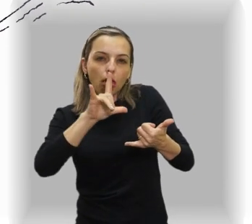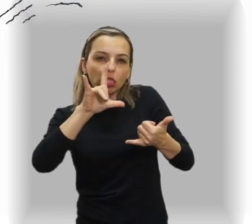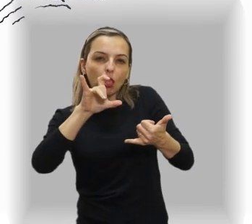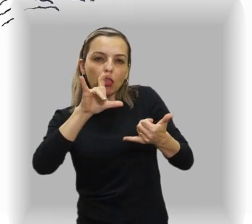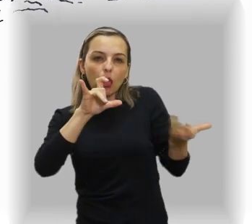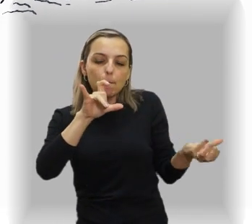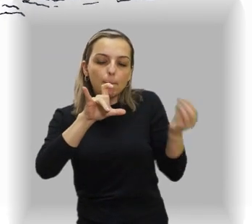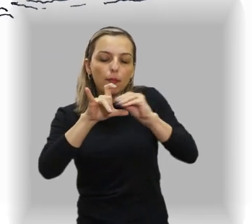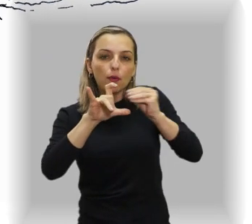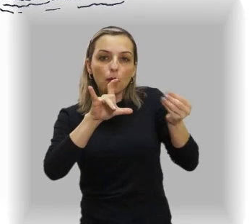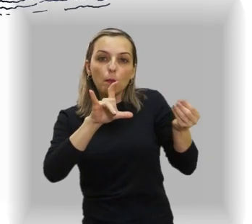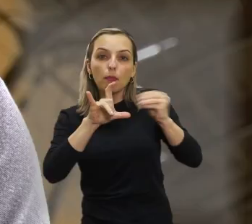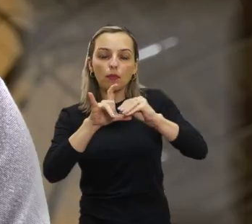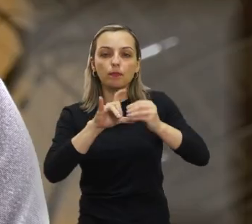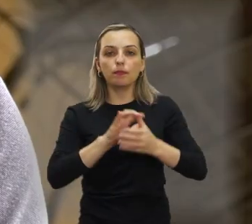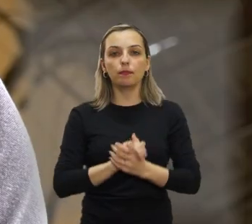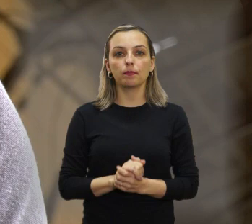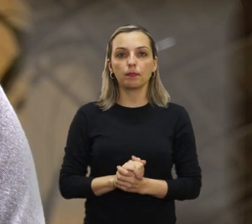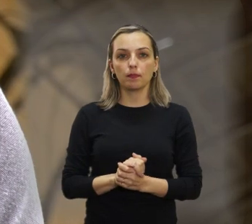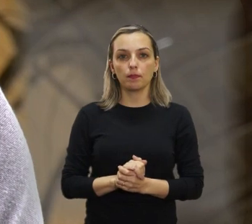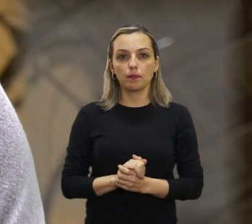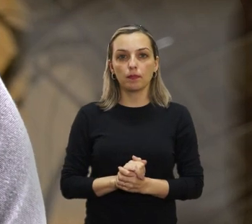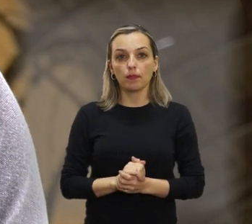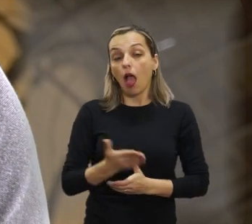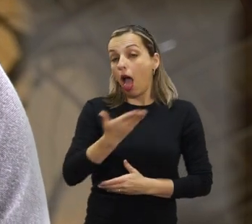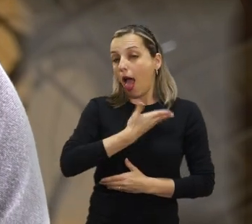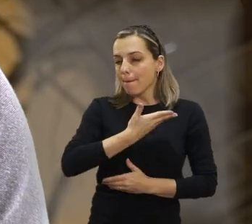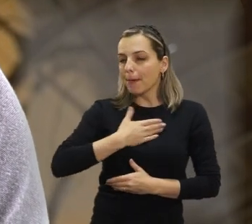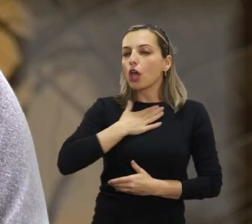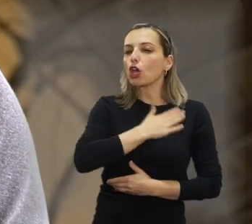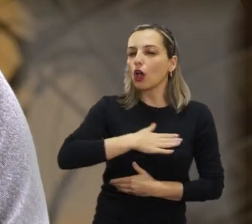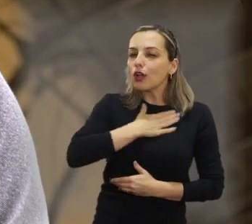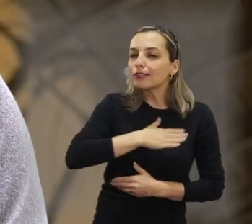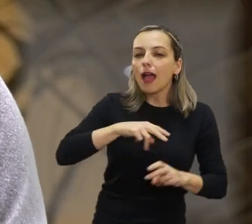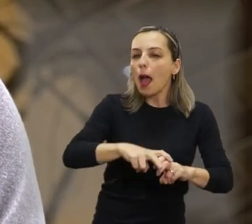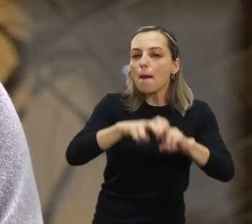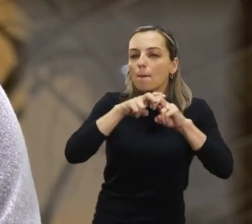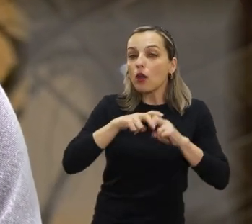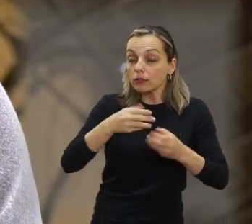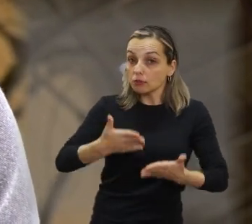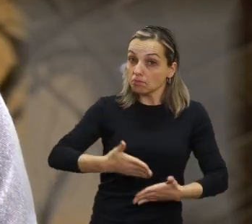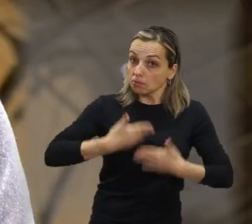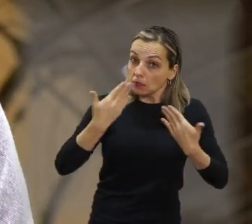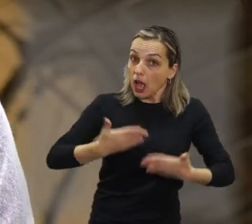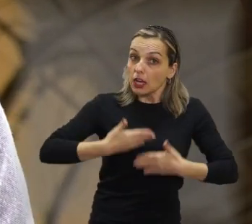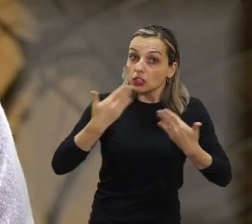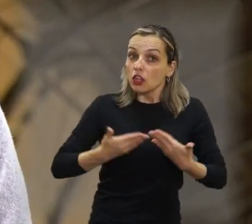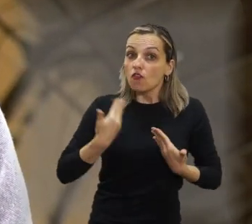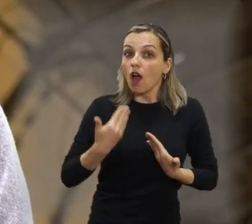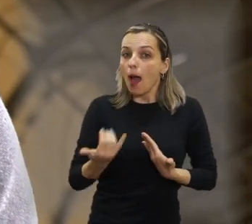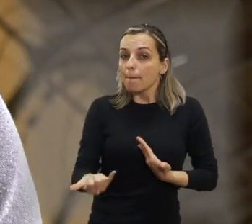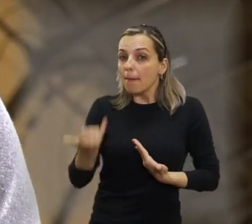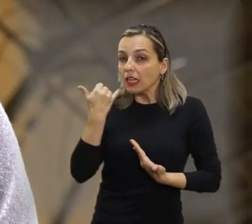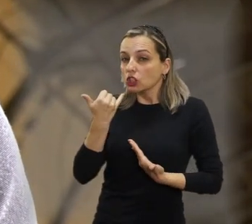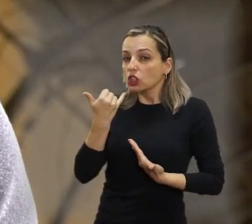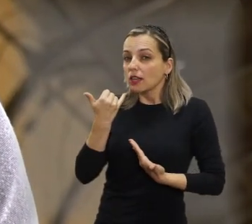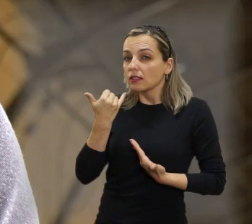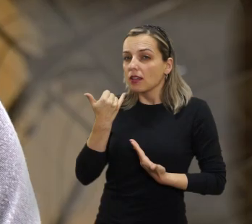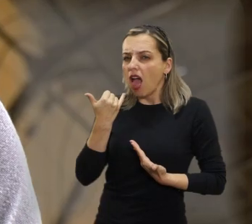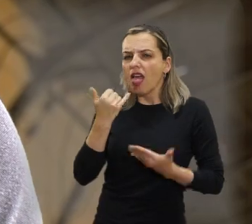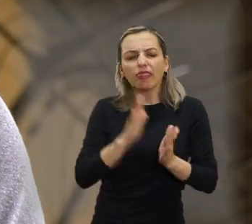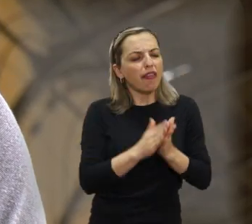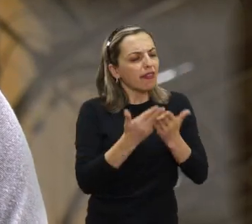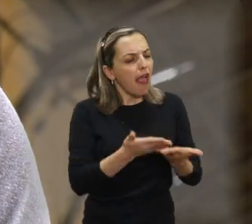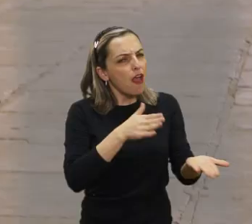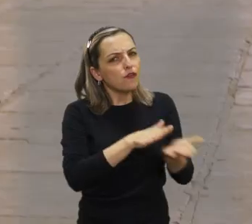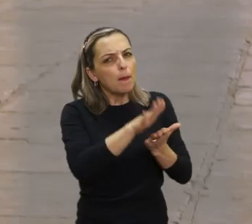curioso, né? Assim, por ser algo lúdico, assim. E assim, até hoje eu sou muito grato aos amigos que começaram a incentivar a